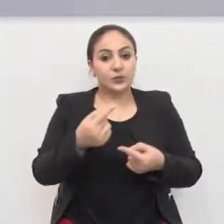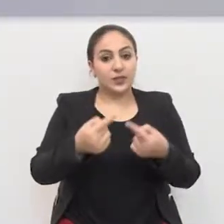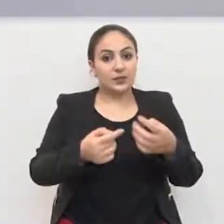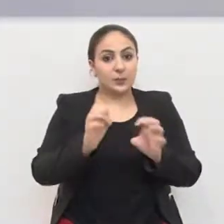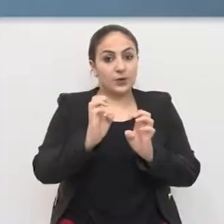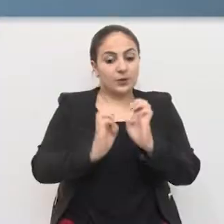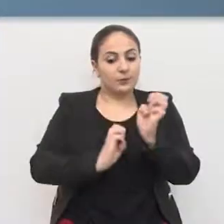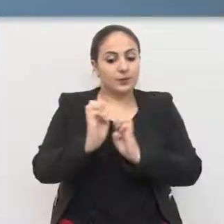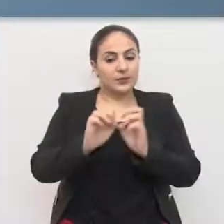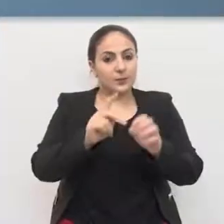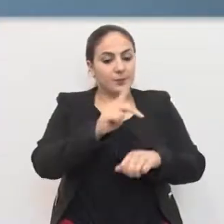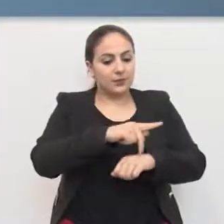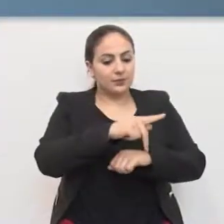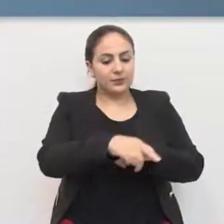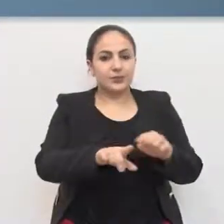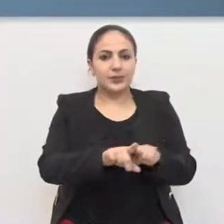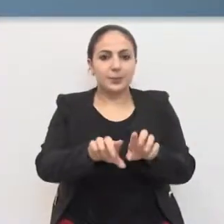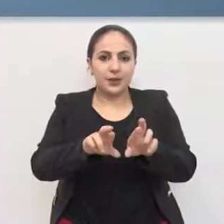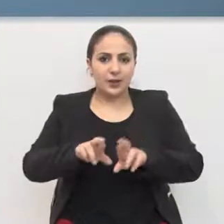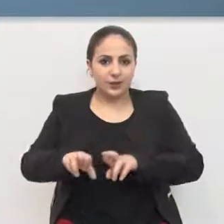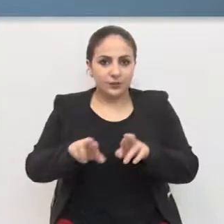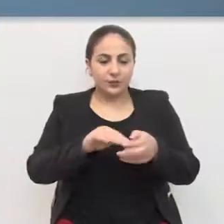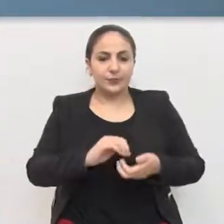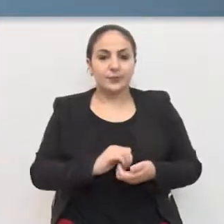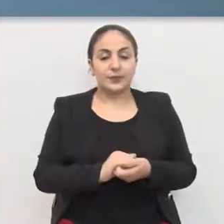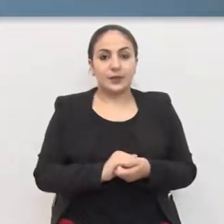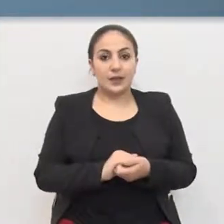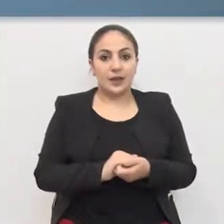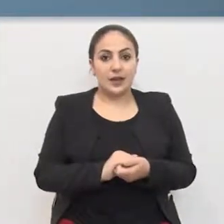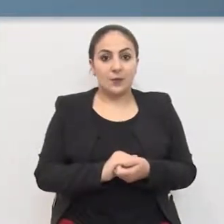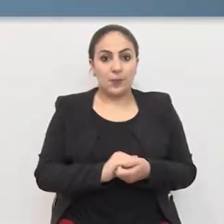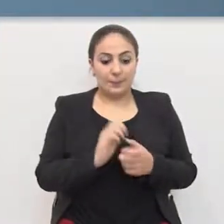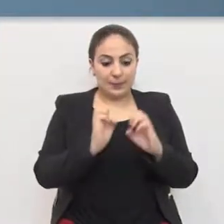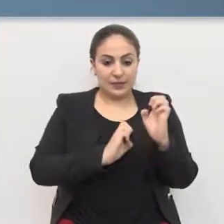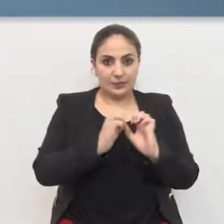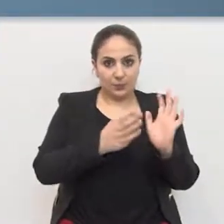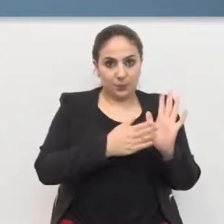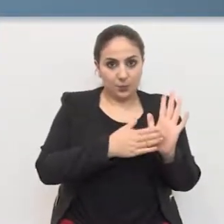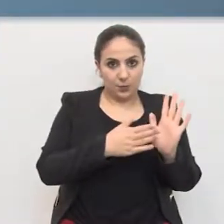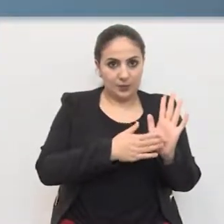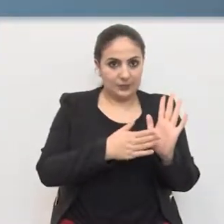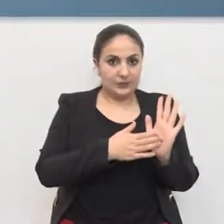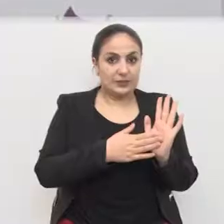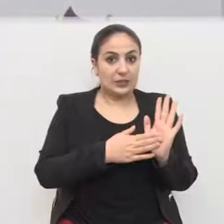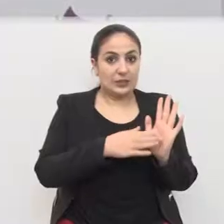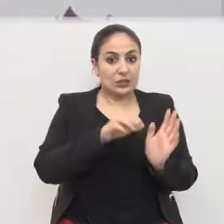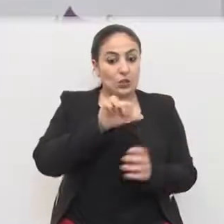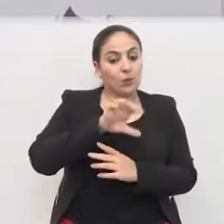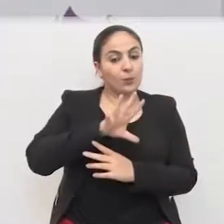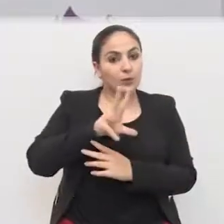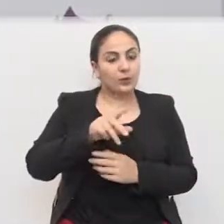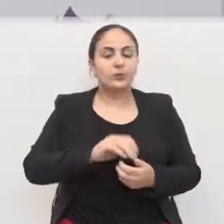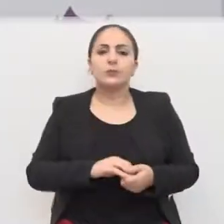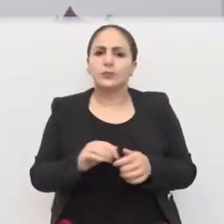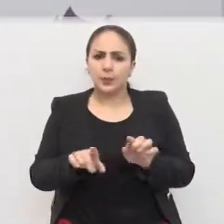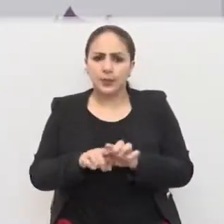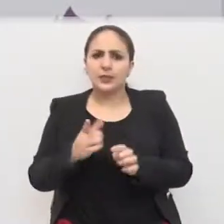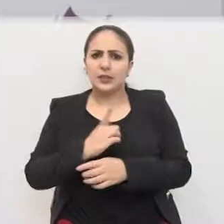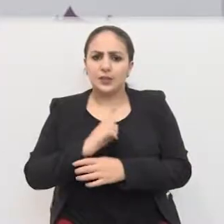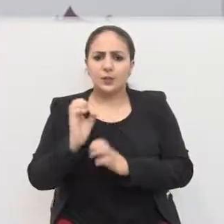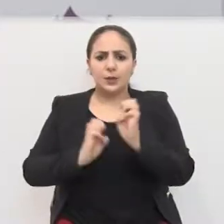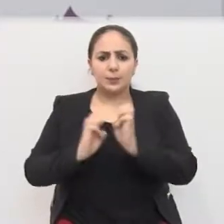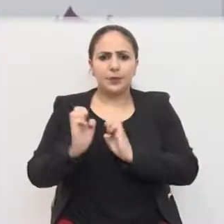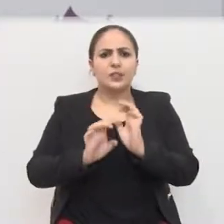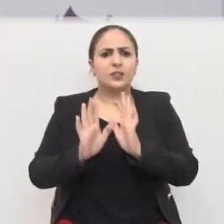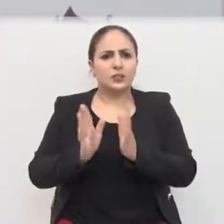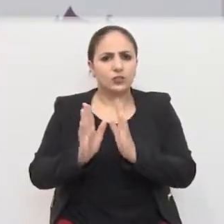e região. A GDC se propôs a pagar 9 milhões em contrapartida para a prefeitura. Tem uma empresa da Ametoc que já também veio